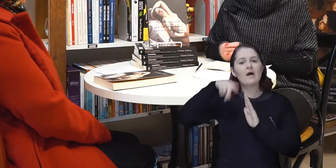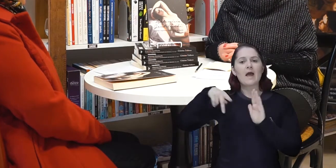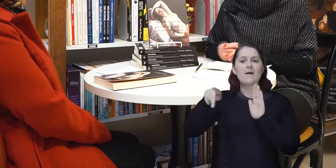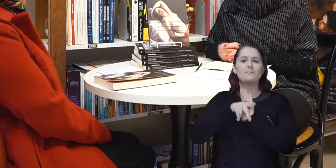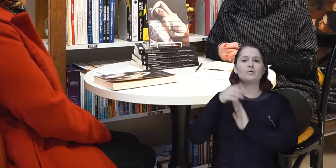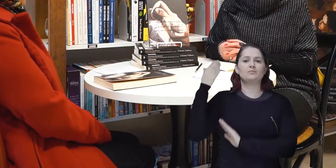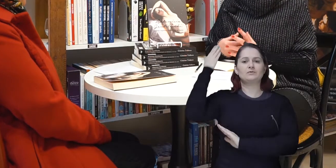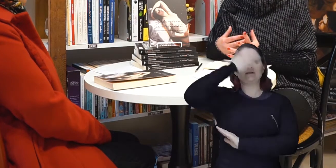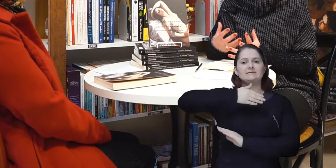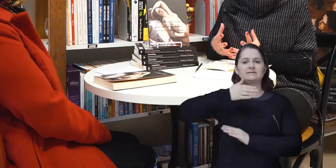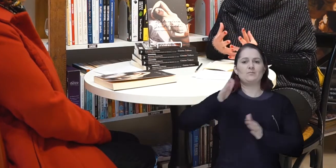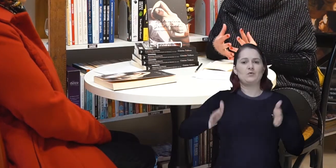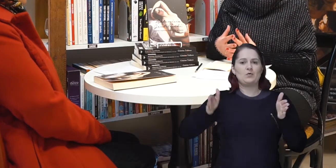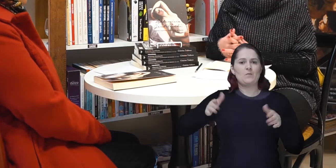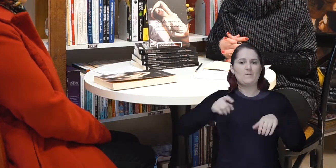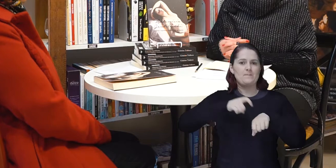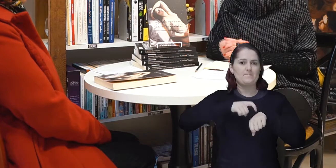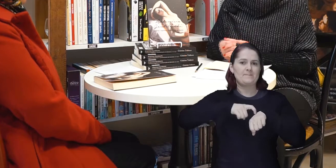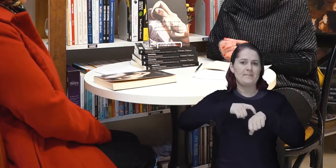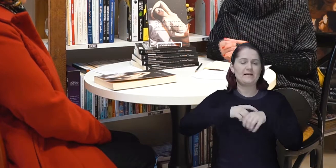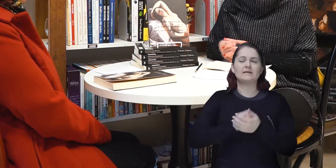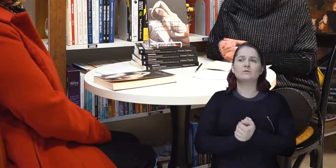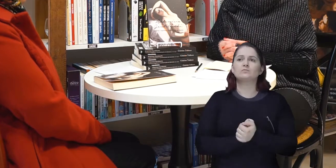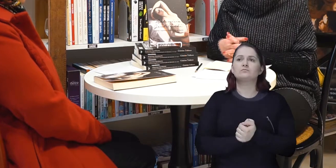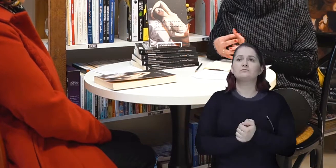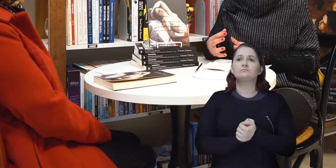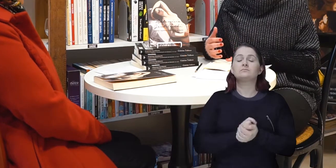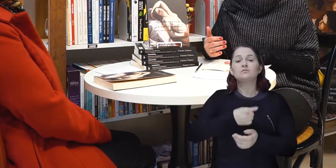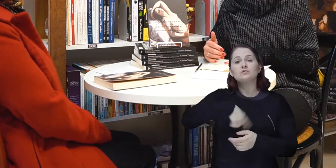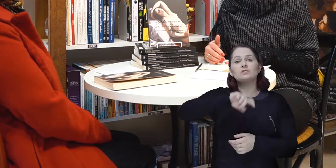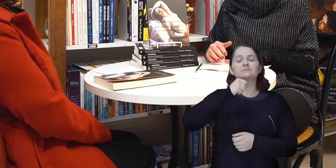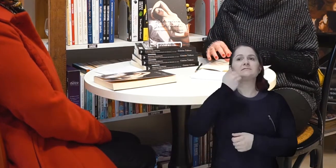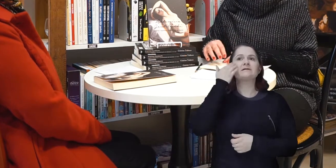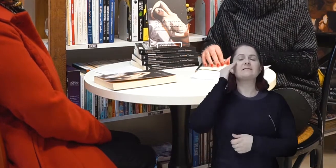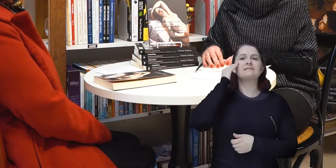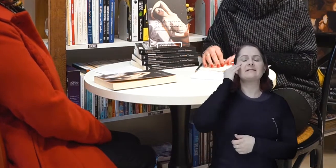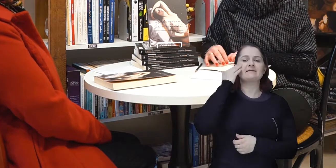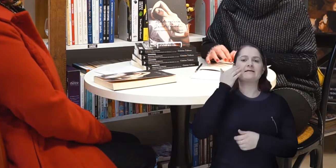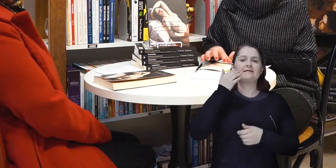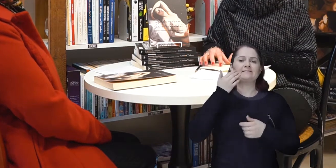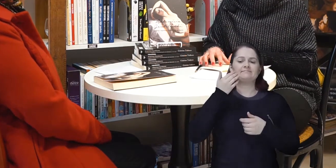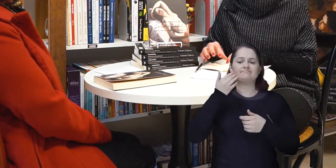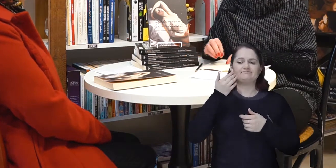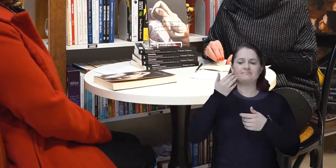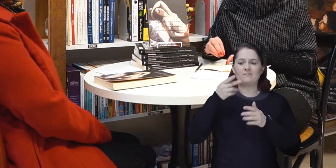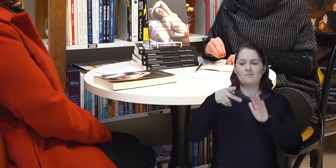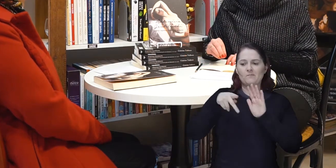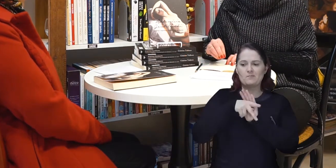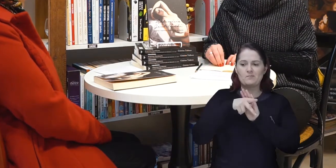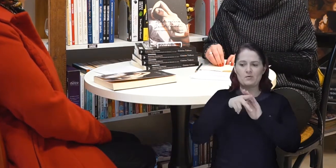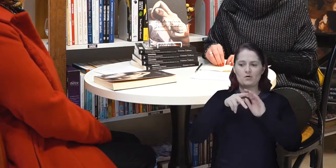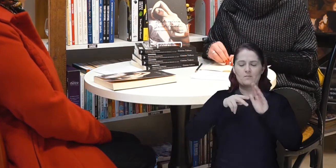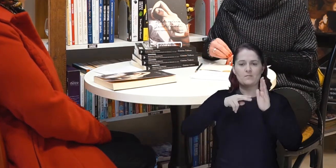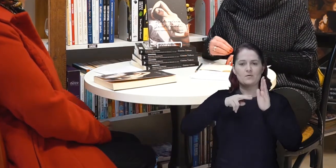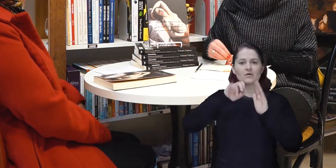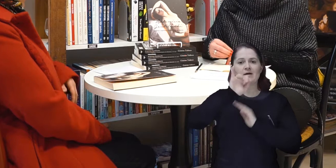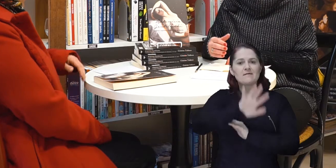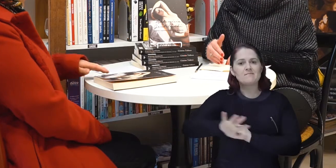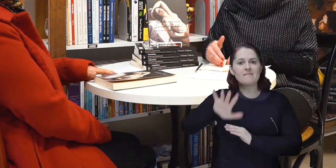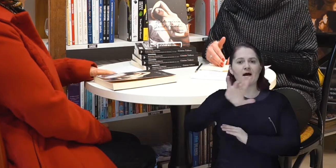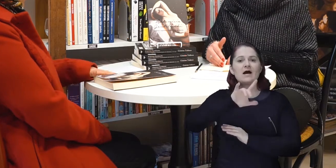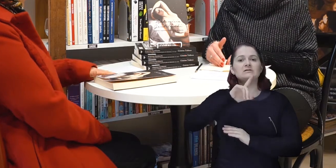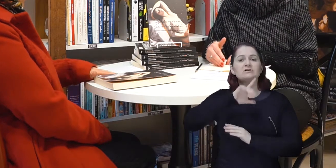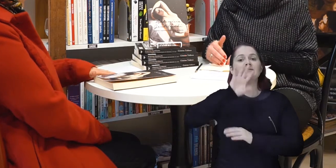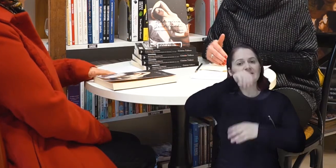ela foi produzida. E uma das formas da gente perceber isso é considerar que as imagens fazem parte de um sistema de ideias, de um sistema